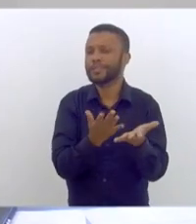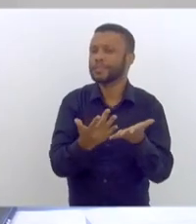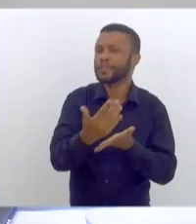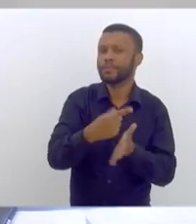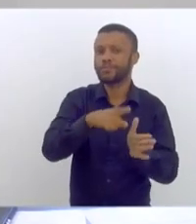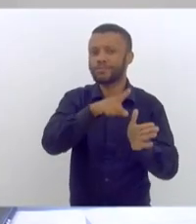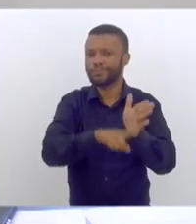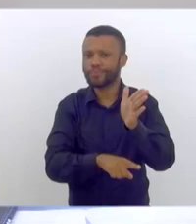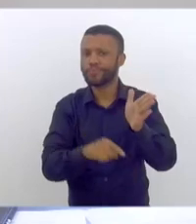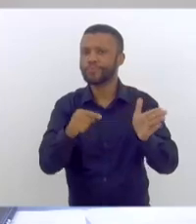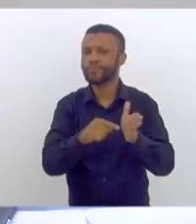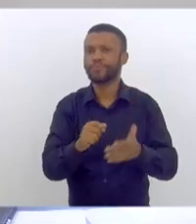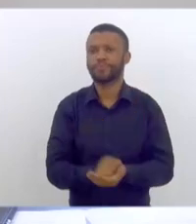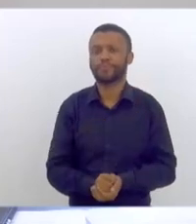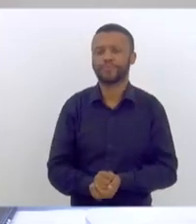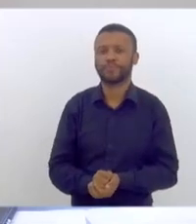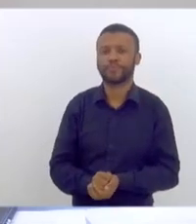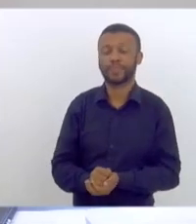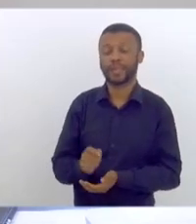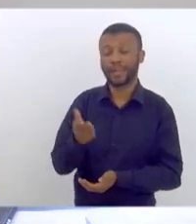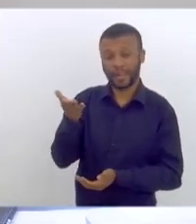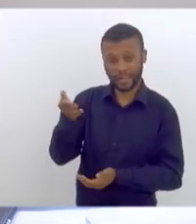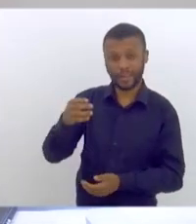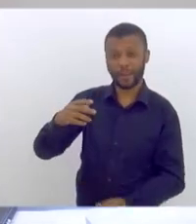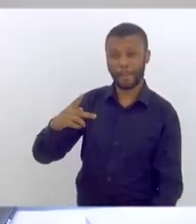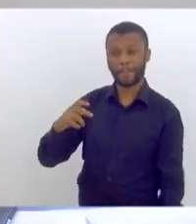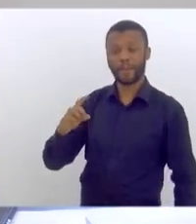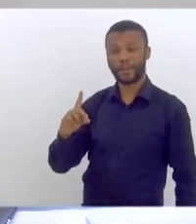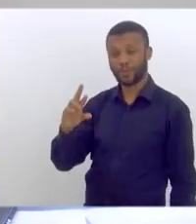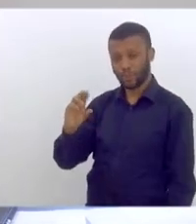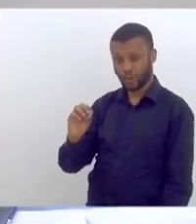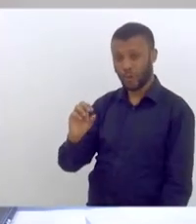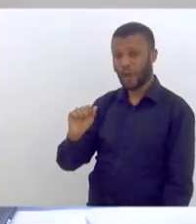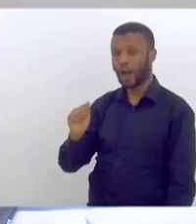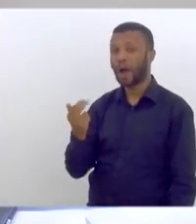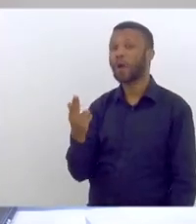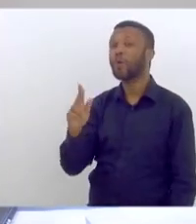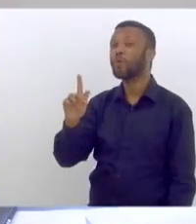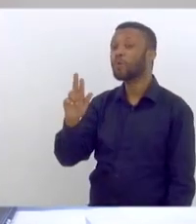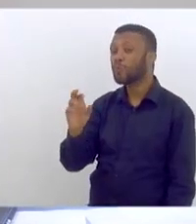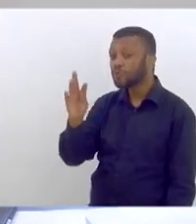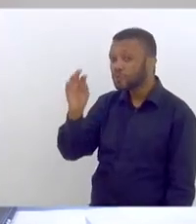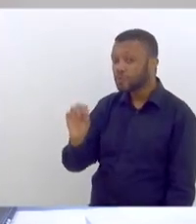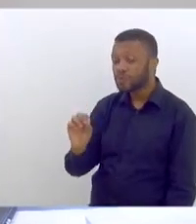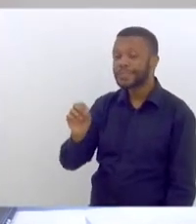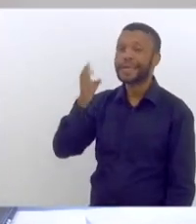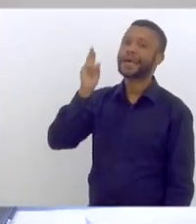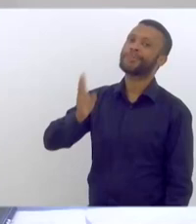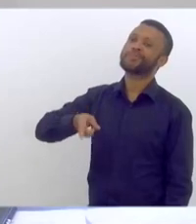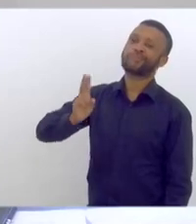aliás Pedro Augusto tá vendo aqui todo dia duas vezes por dia igual homeopatia